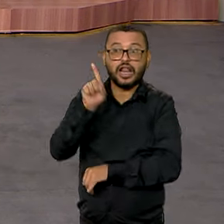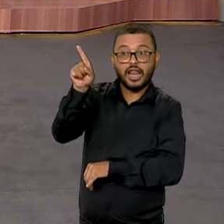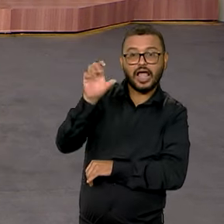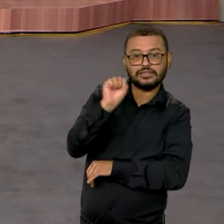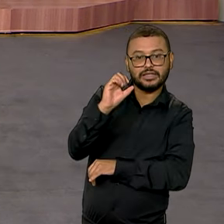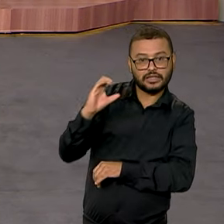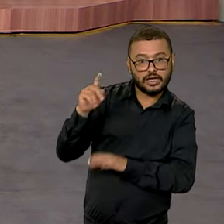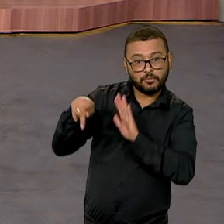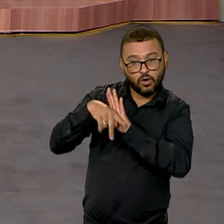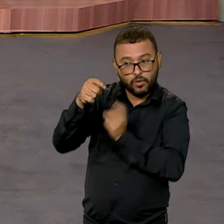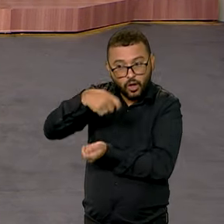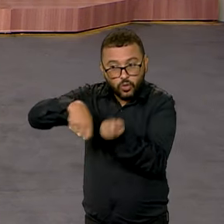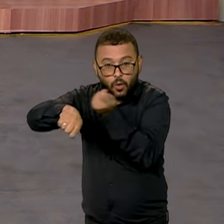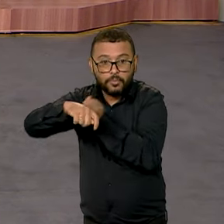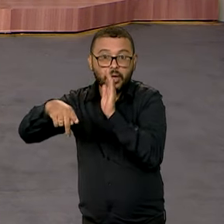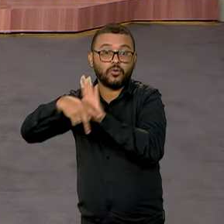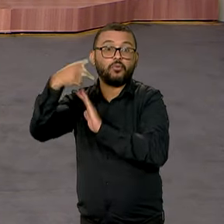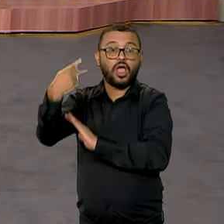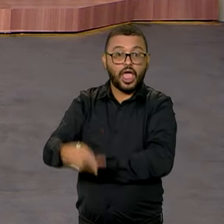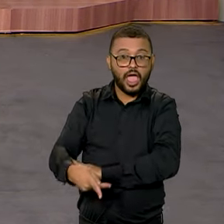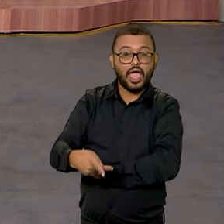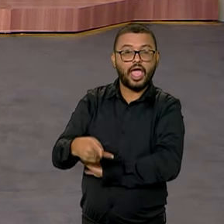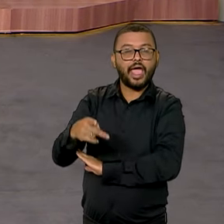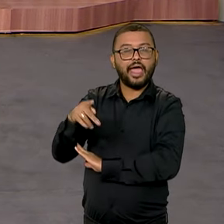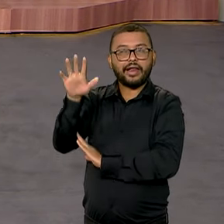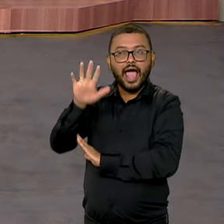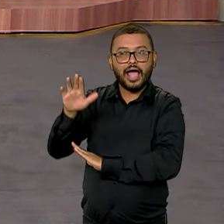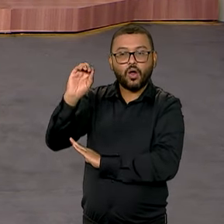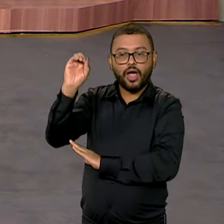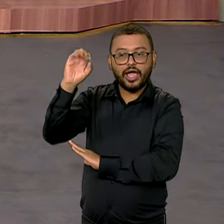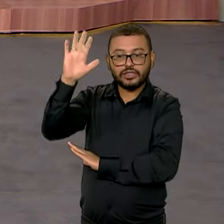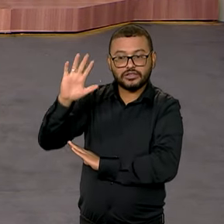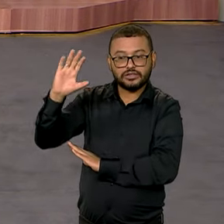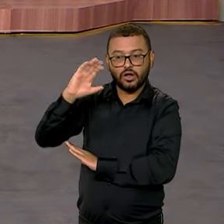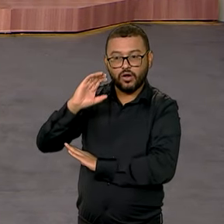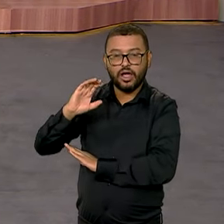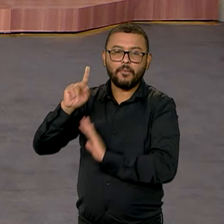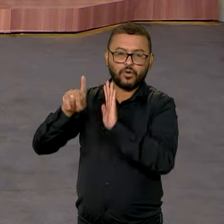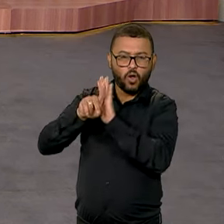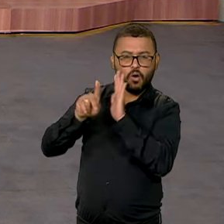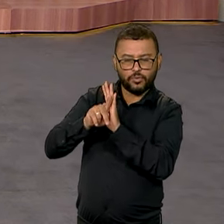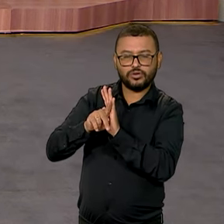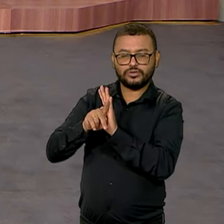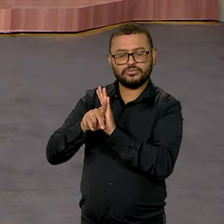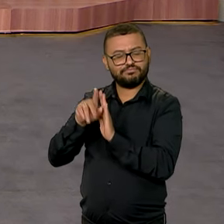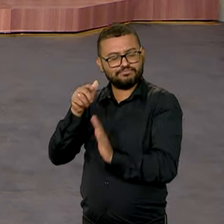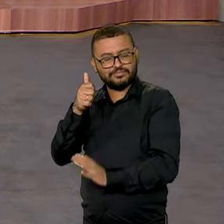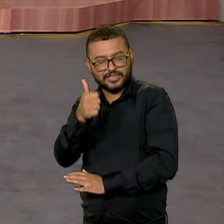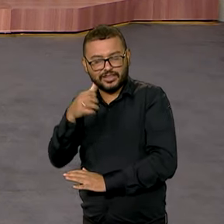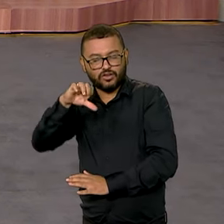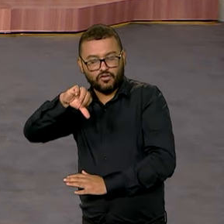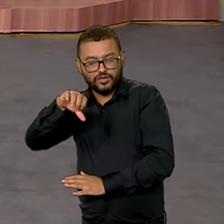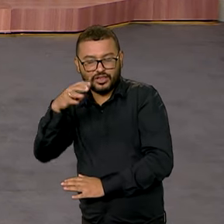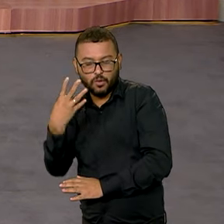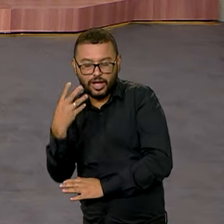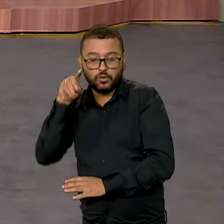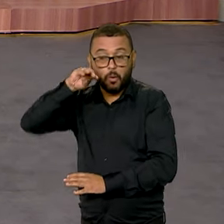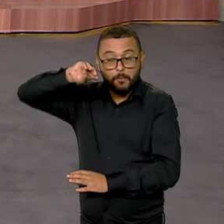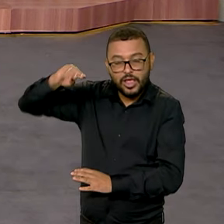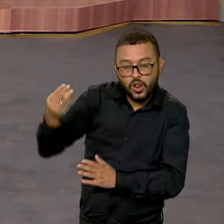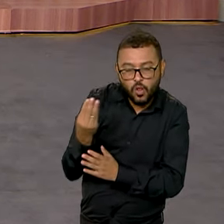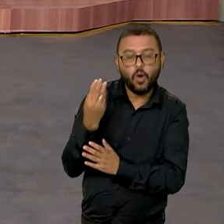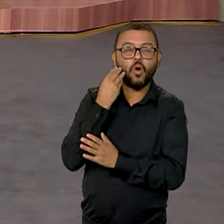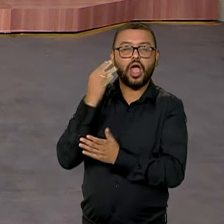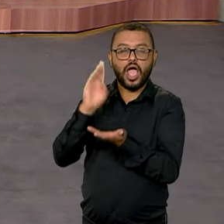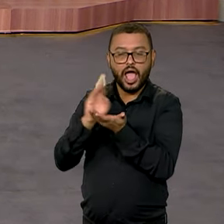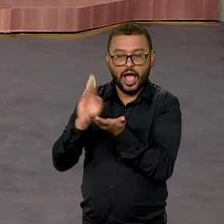vista econômico para Santa Catarina, o oeste do estado, vai receber investimentos de 194 milhões de